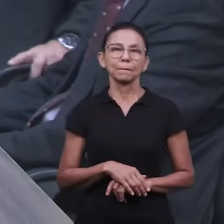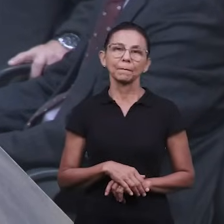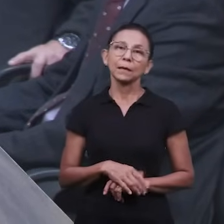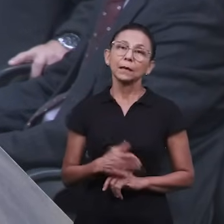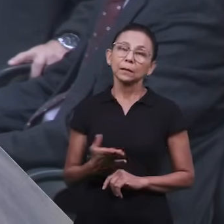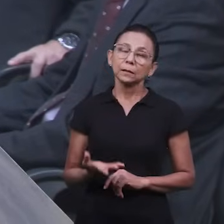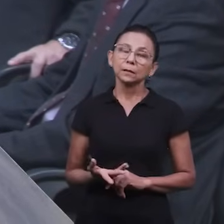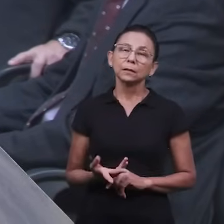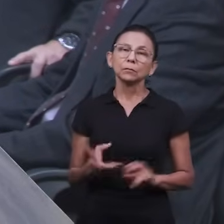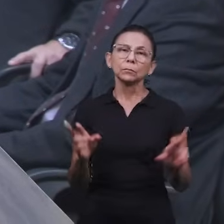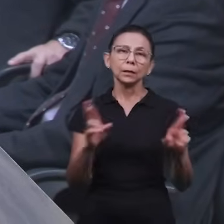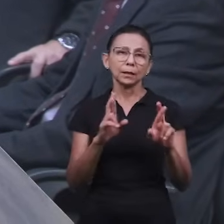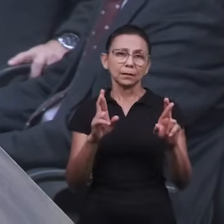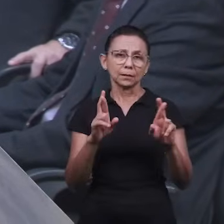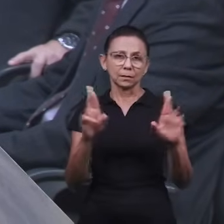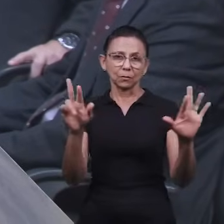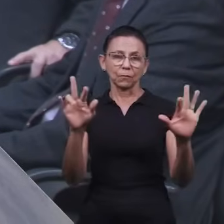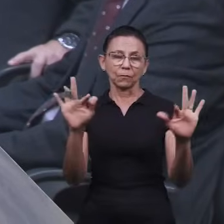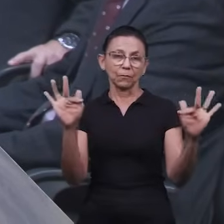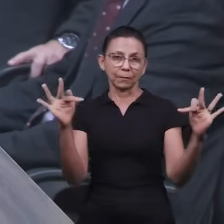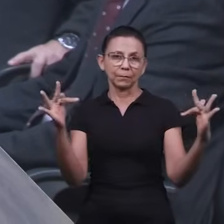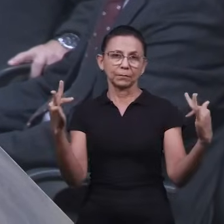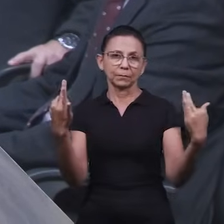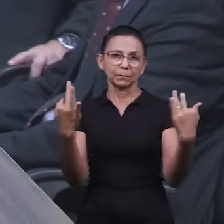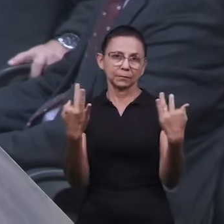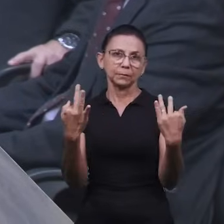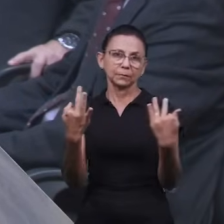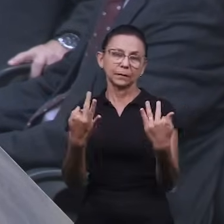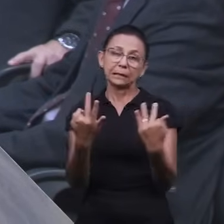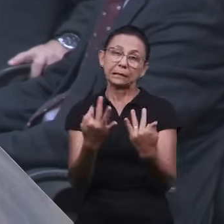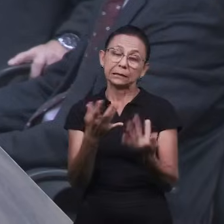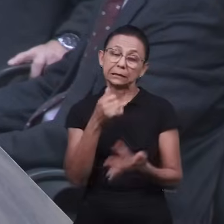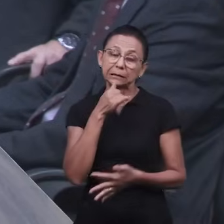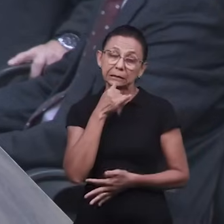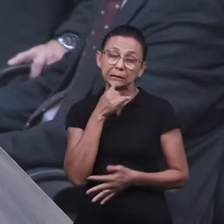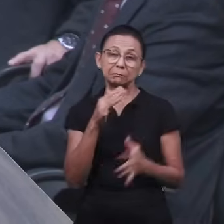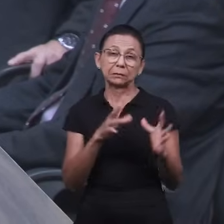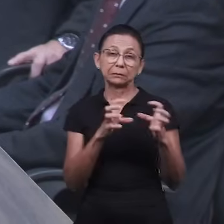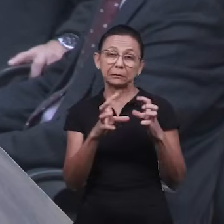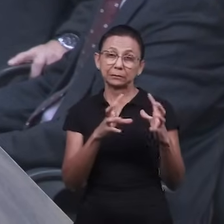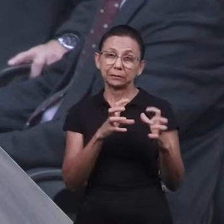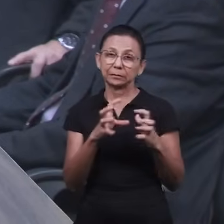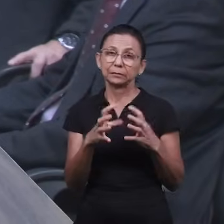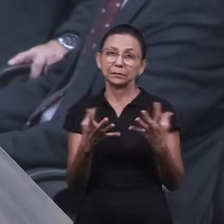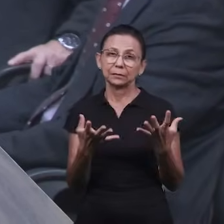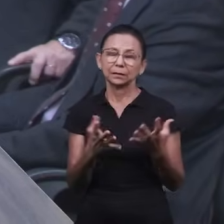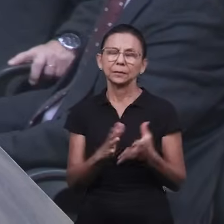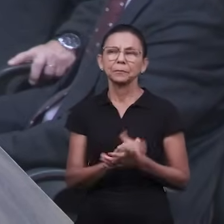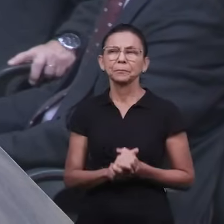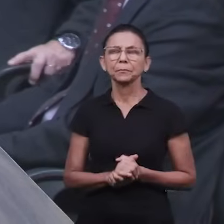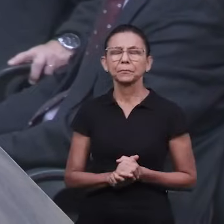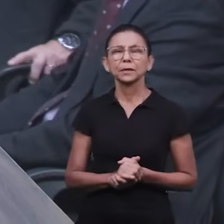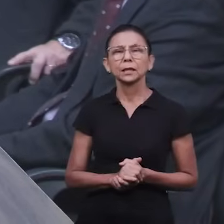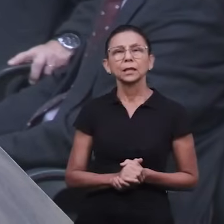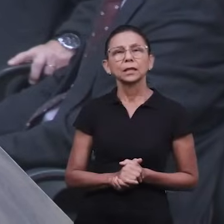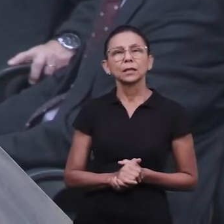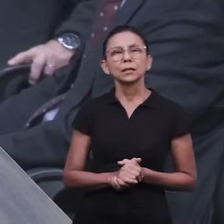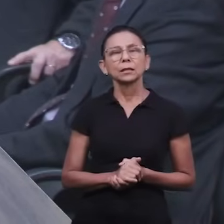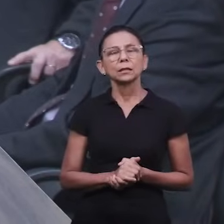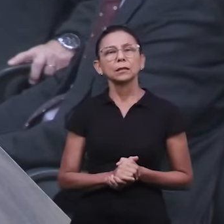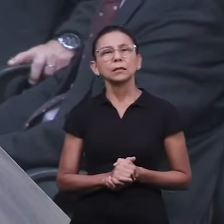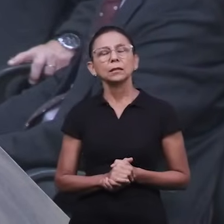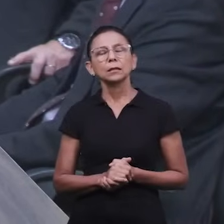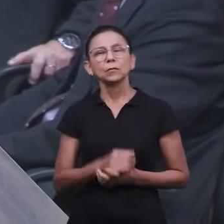família, né? Então, infelizmente, né, está tendo muitos conflitos familiares. E nós atendemos um rapaz até que